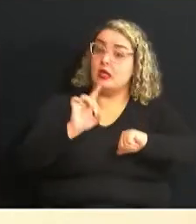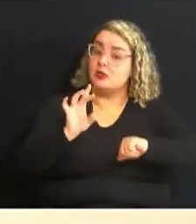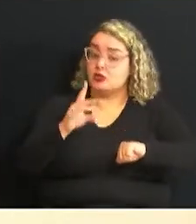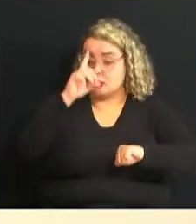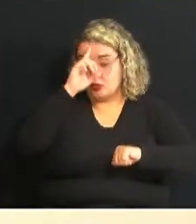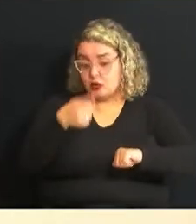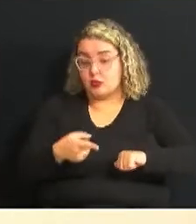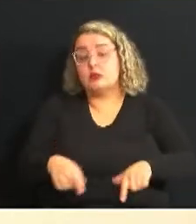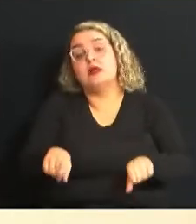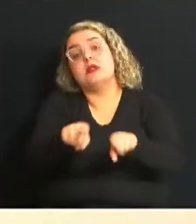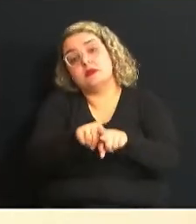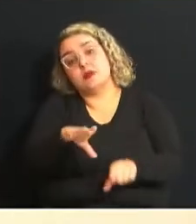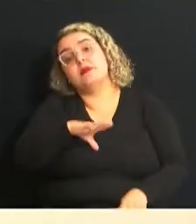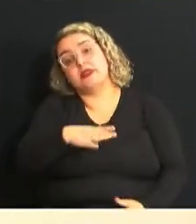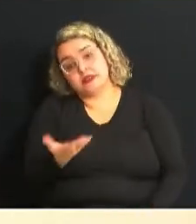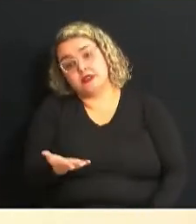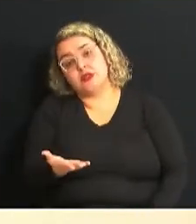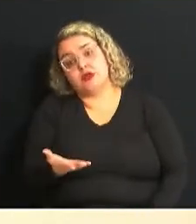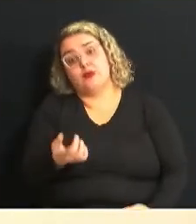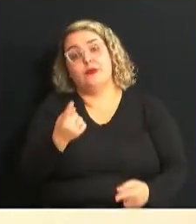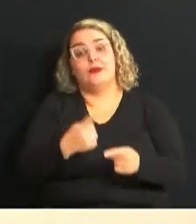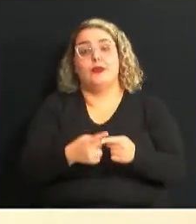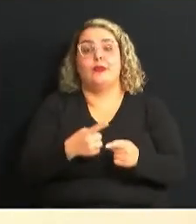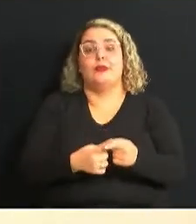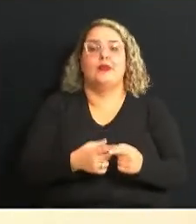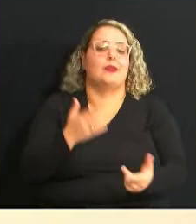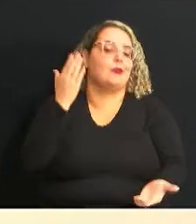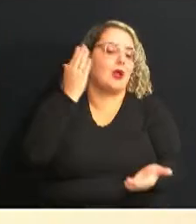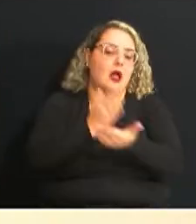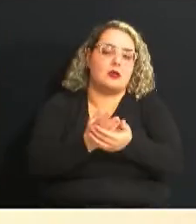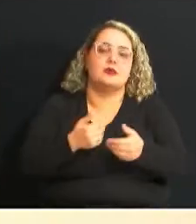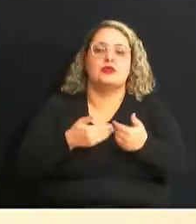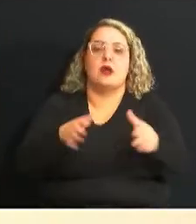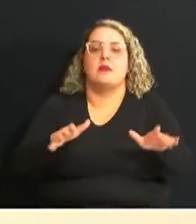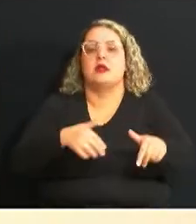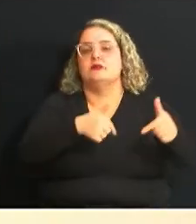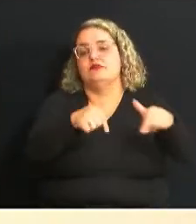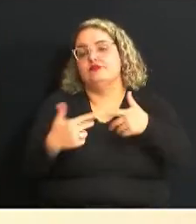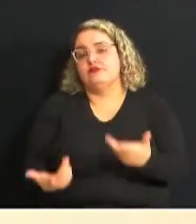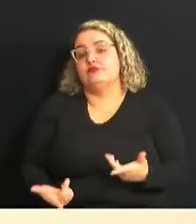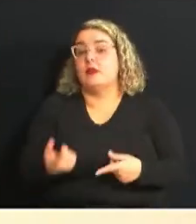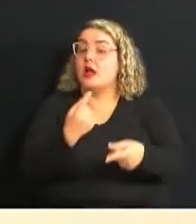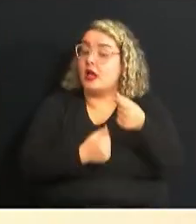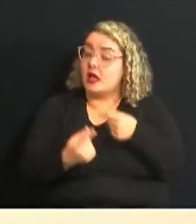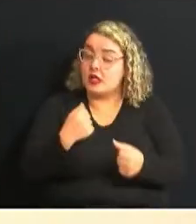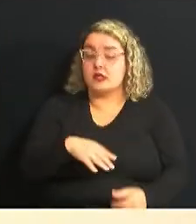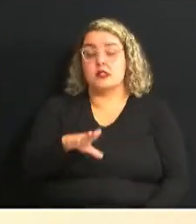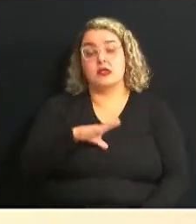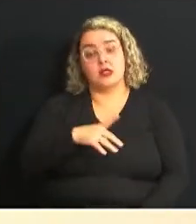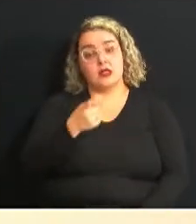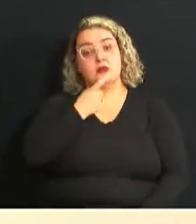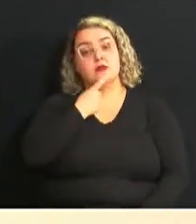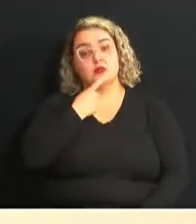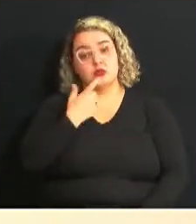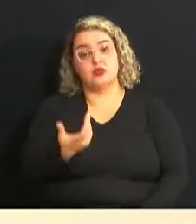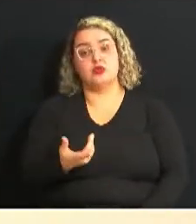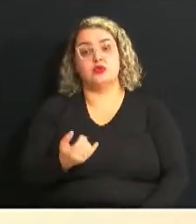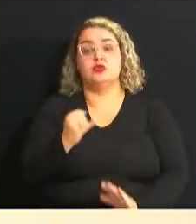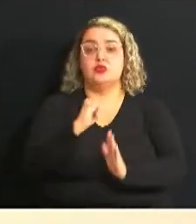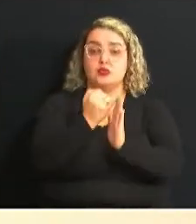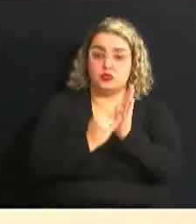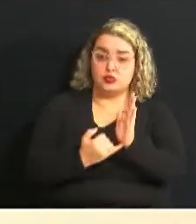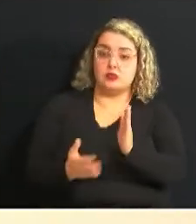mas também para a cidade, porque deixou de gerar emprego e receita para o município através dos impostos que